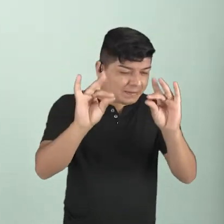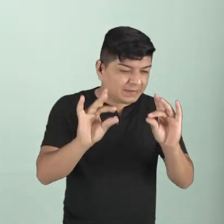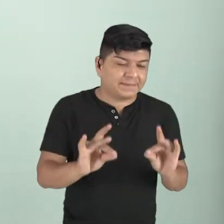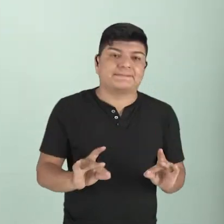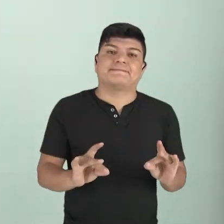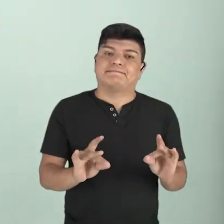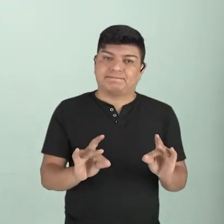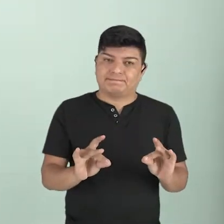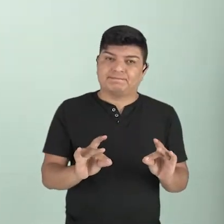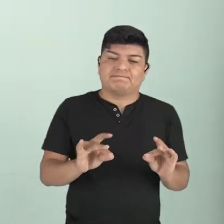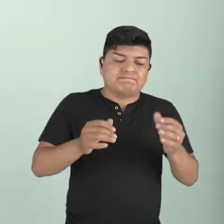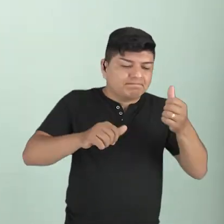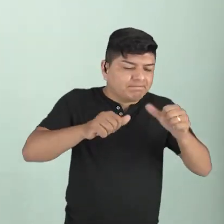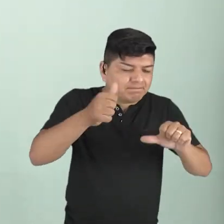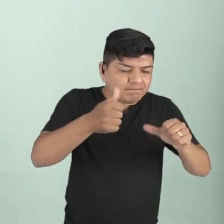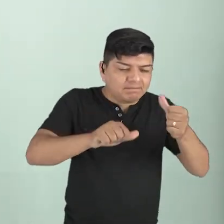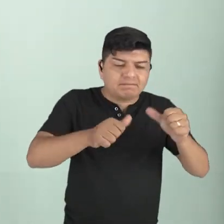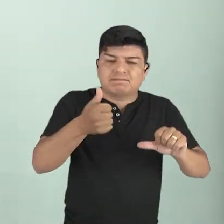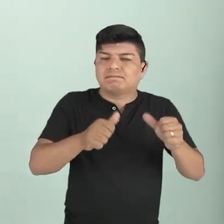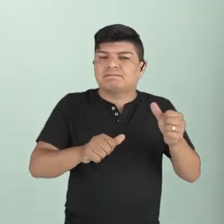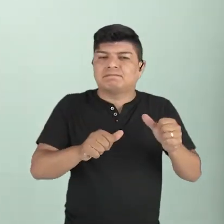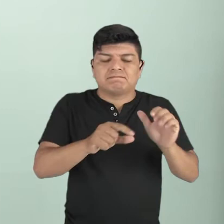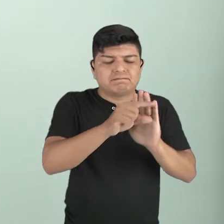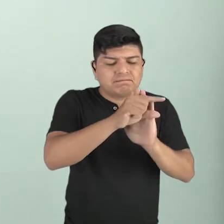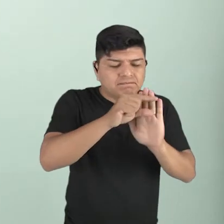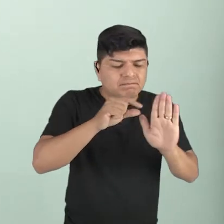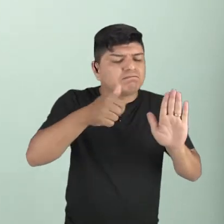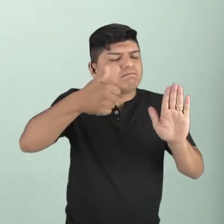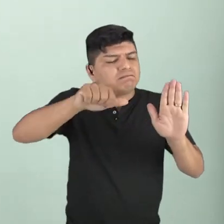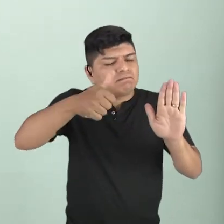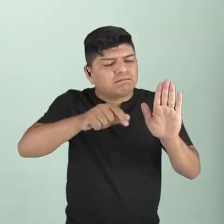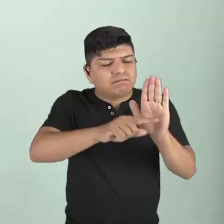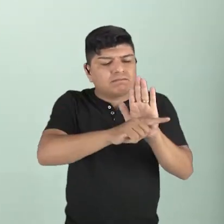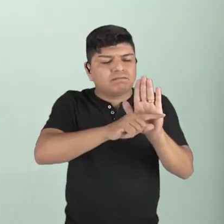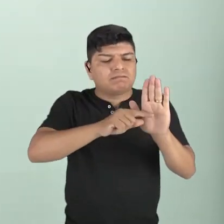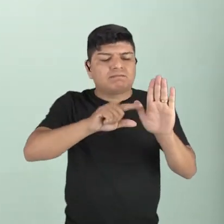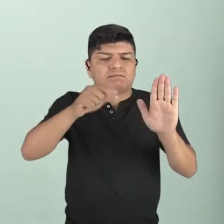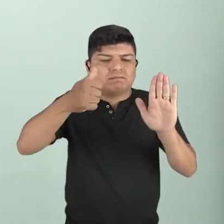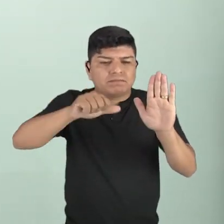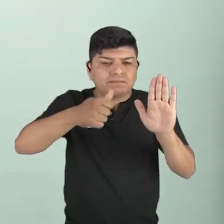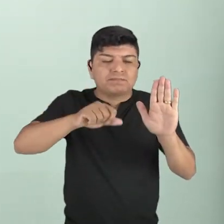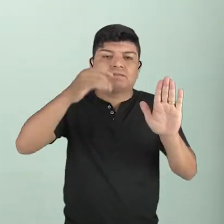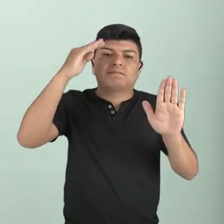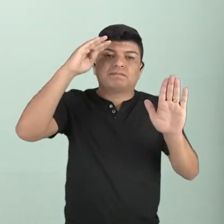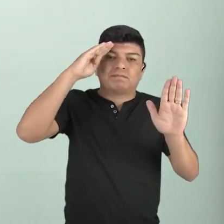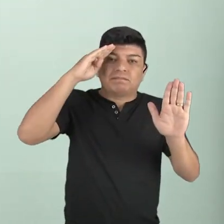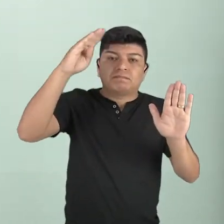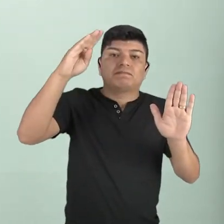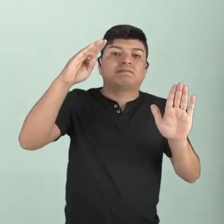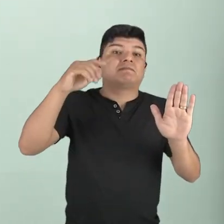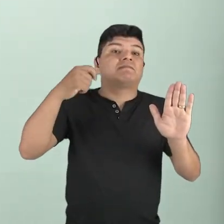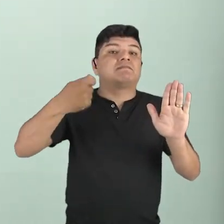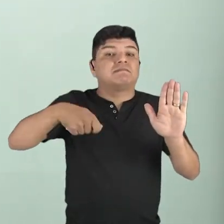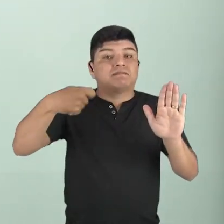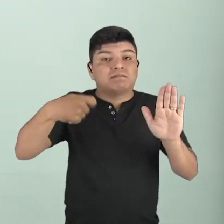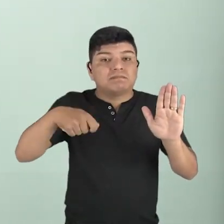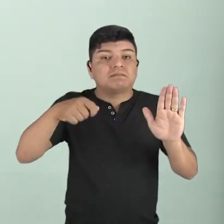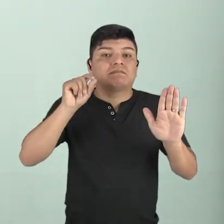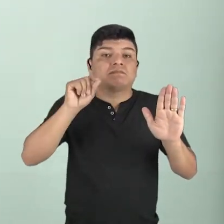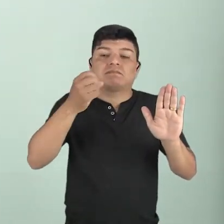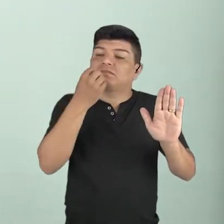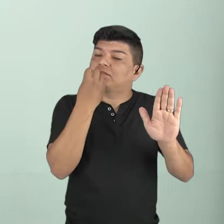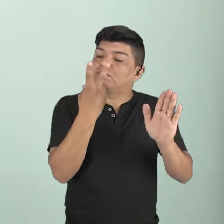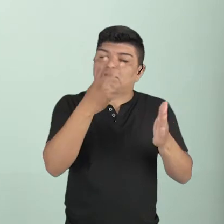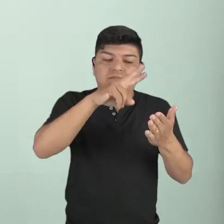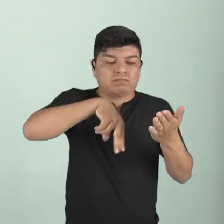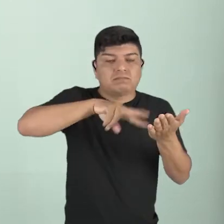detalhadamente. Você vai analisando parte por parte as ideias principais, sempre pensando o quê? Numa boa leitura,